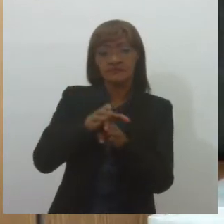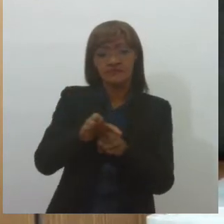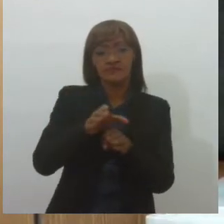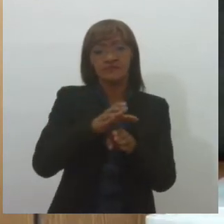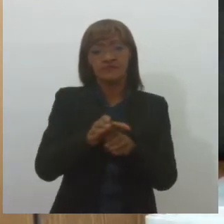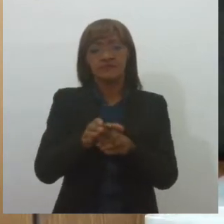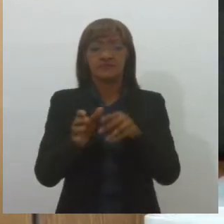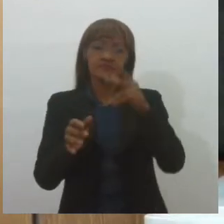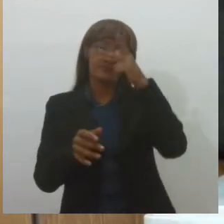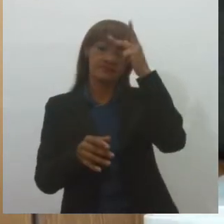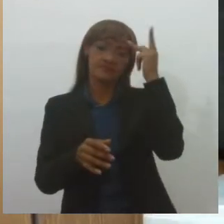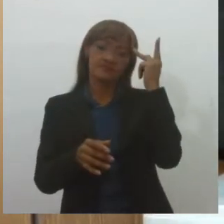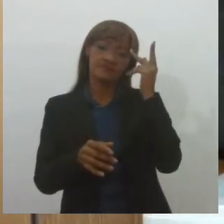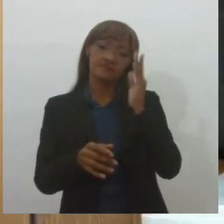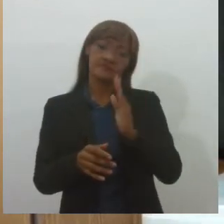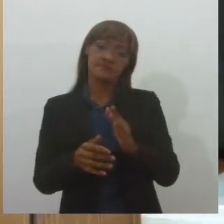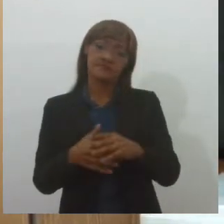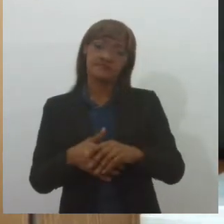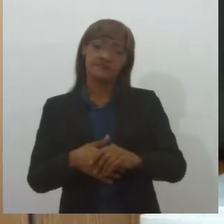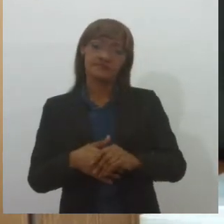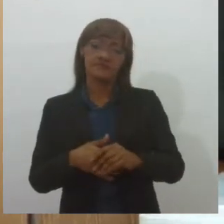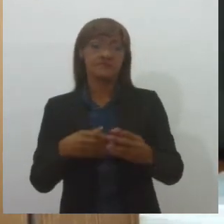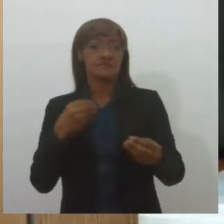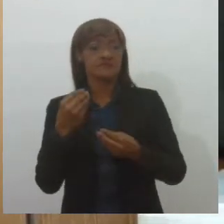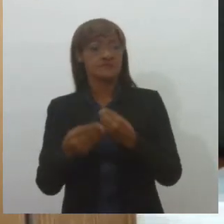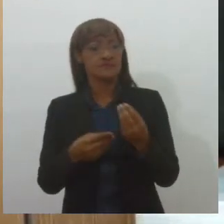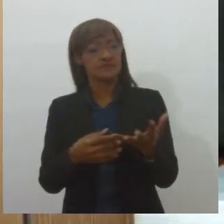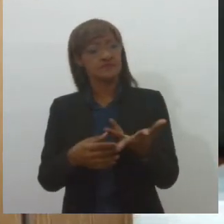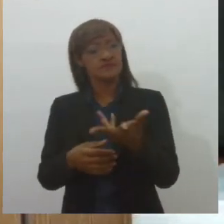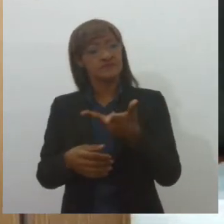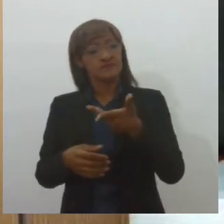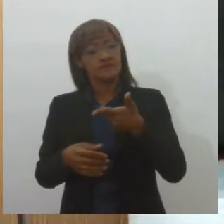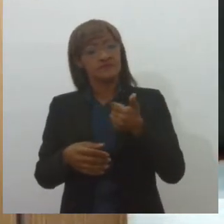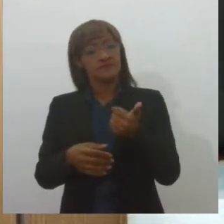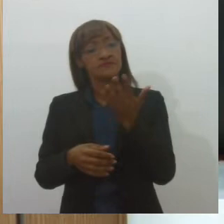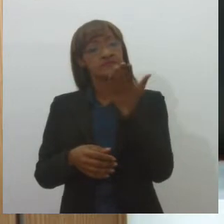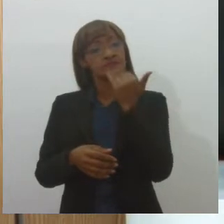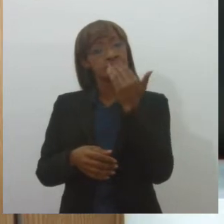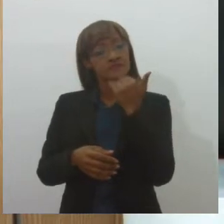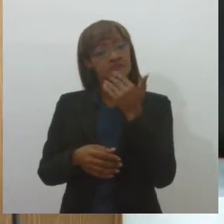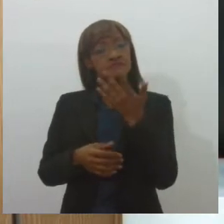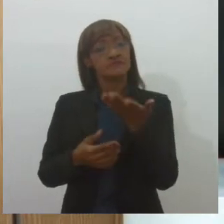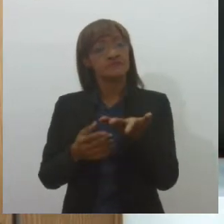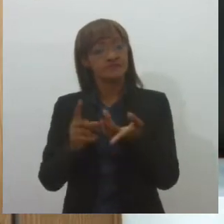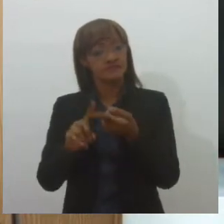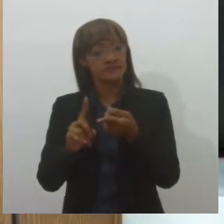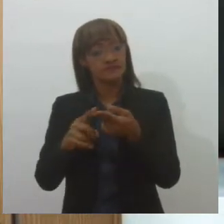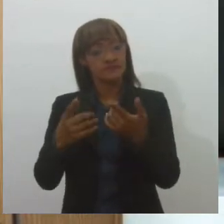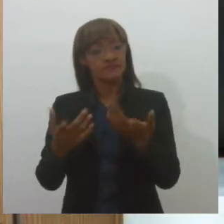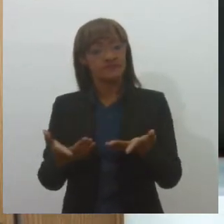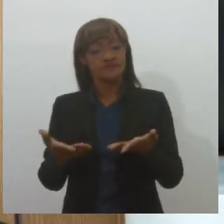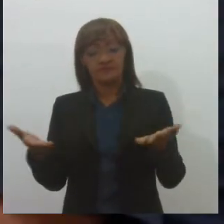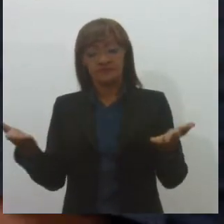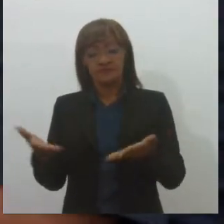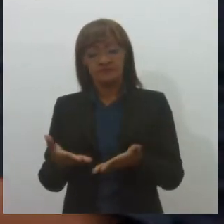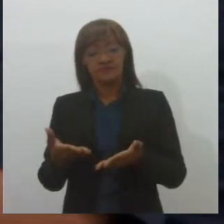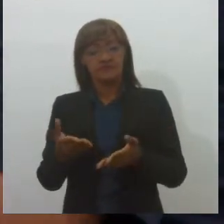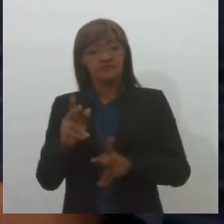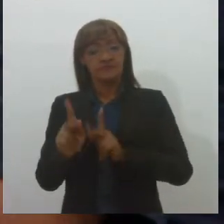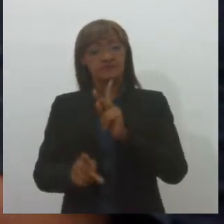quanto ao acesso à unidade de saúde a forma de se alimentar Nós estamos vendo as necessidades reais da população